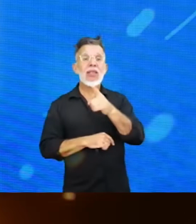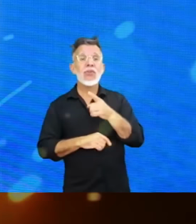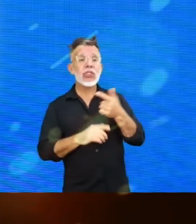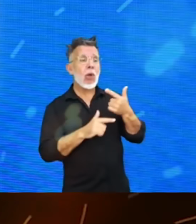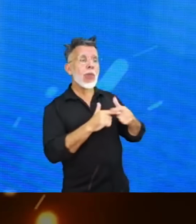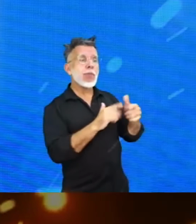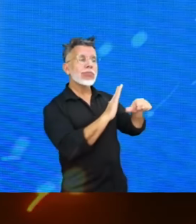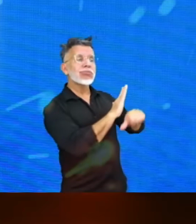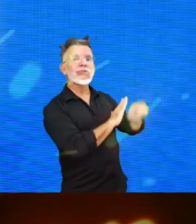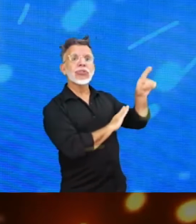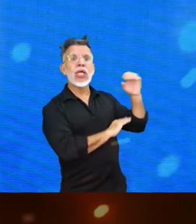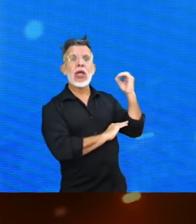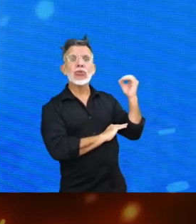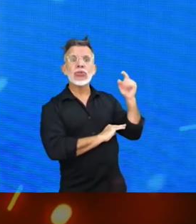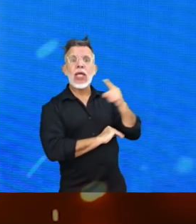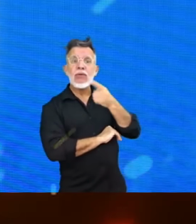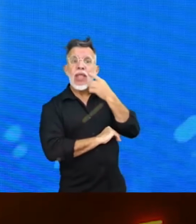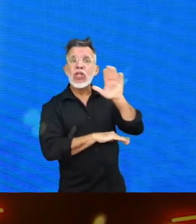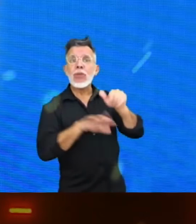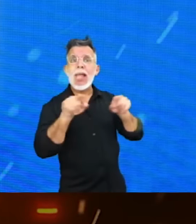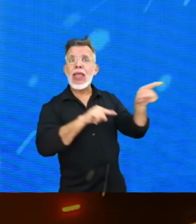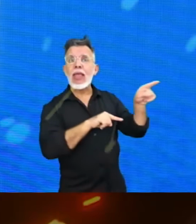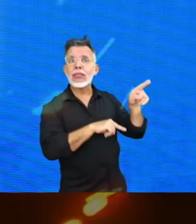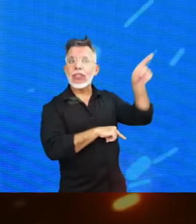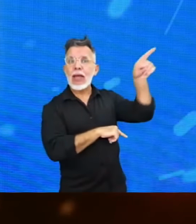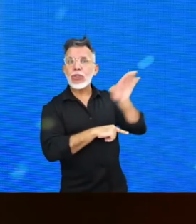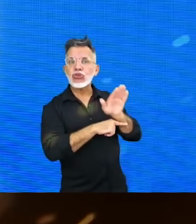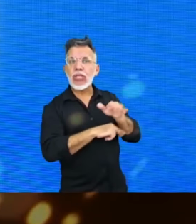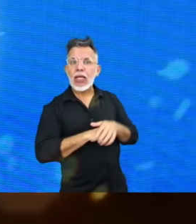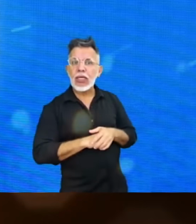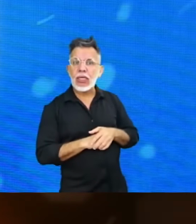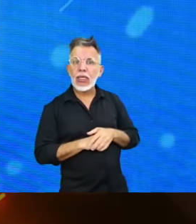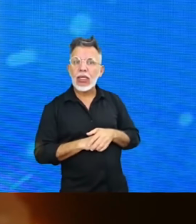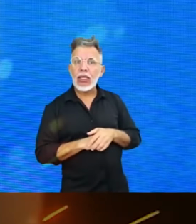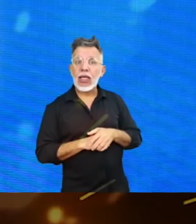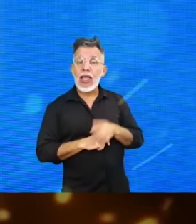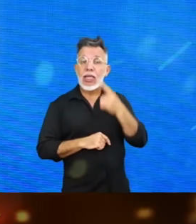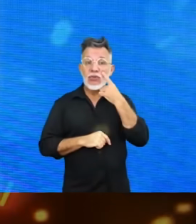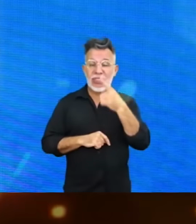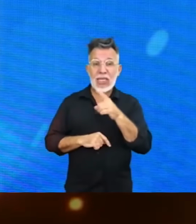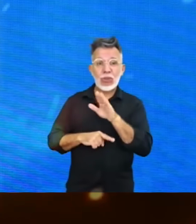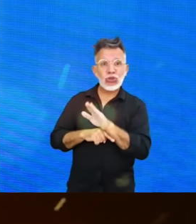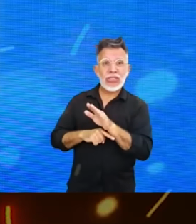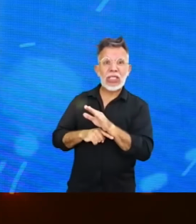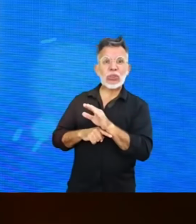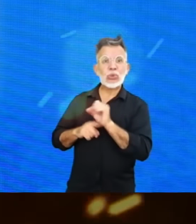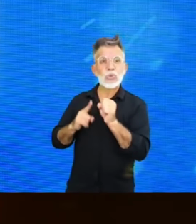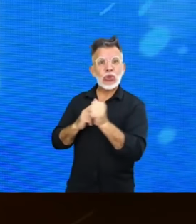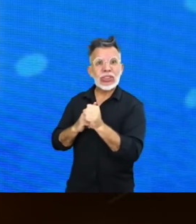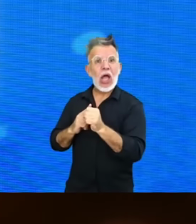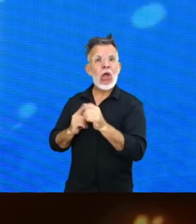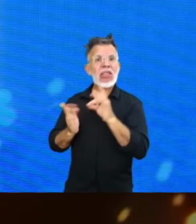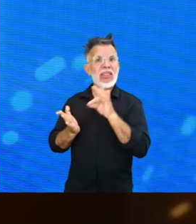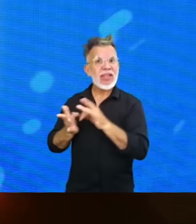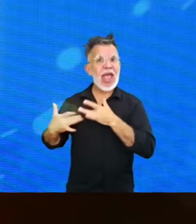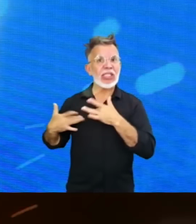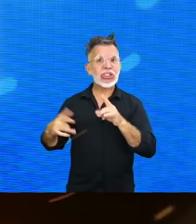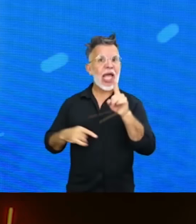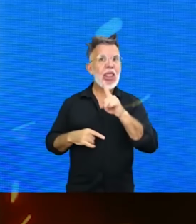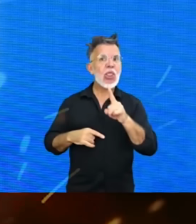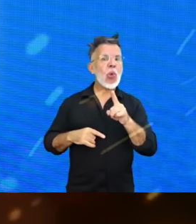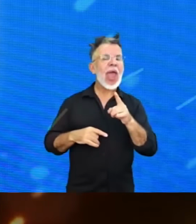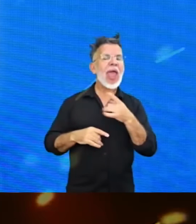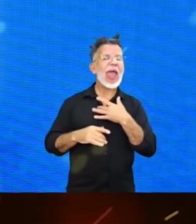aqui só eu que fui eu não vi ninguém deles aqui lá se fosse para ajudar no de verdade sem Ladainha não ia ficar colocando um Celta na declaração